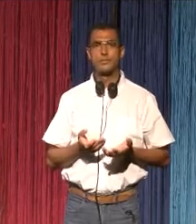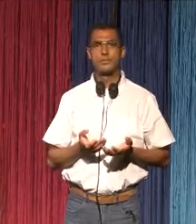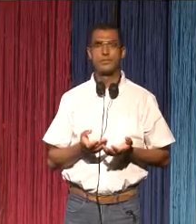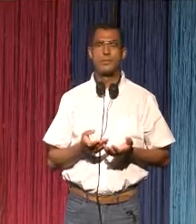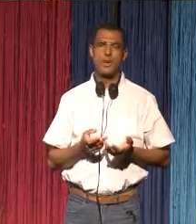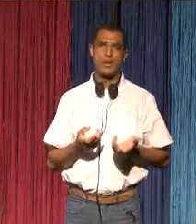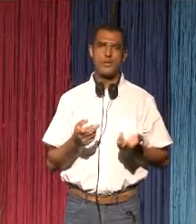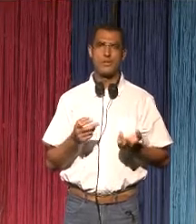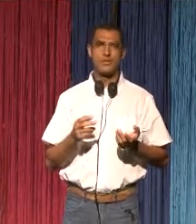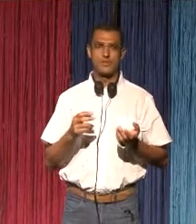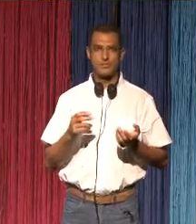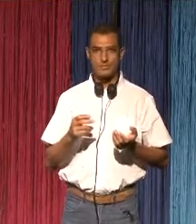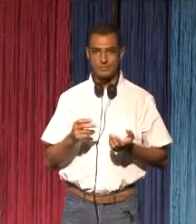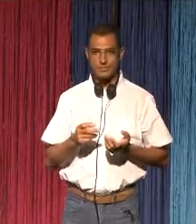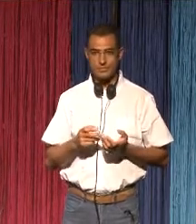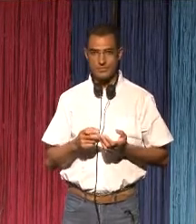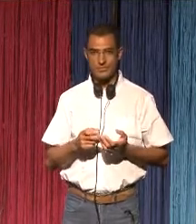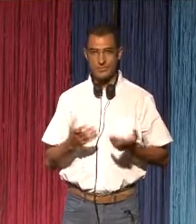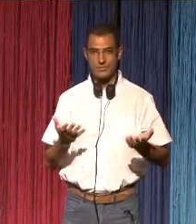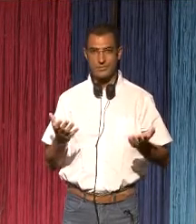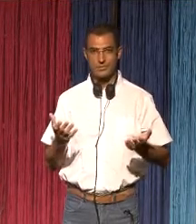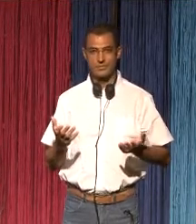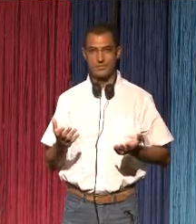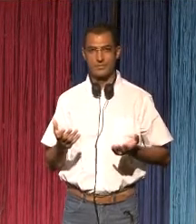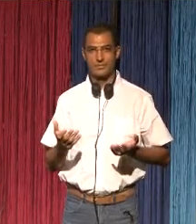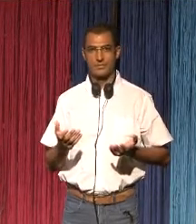é o seguinte, né?